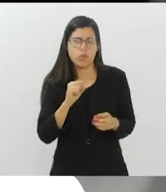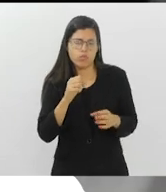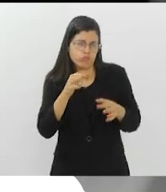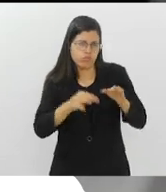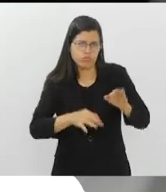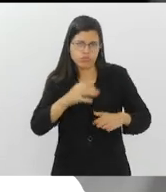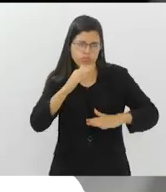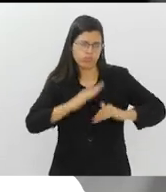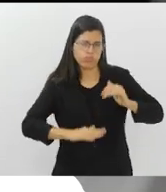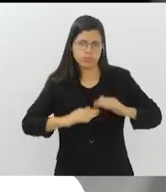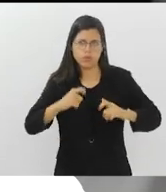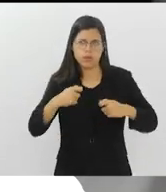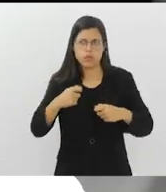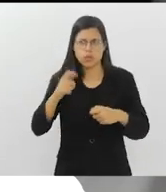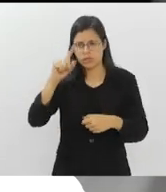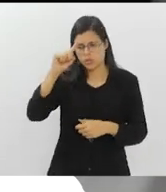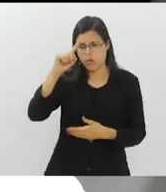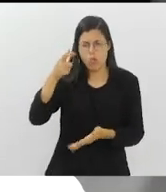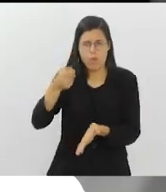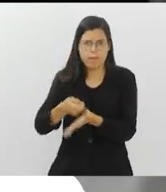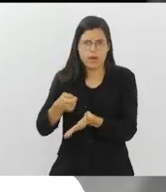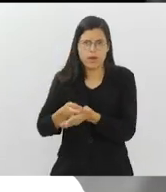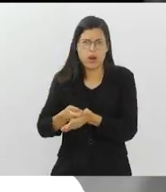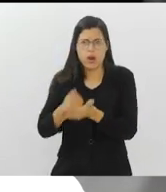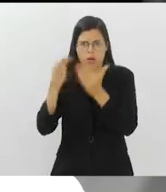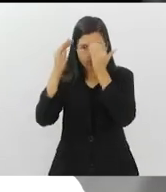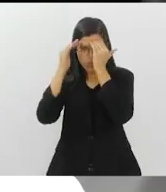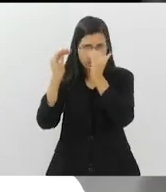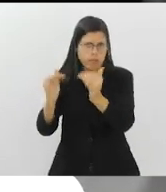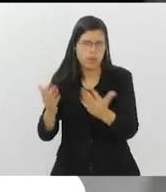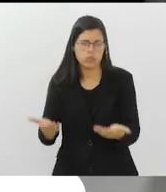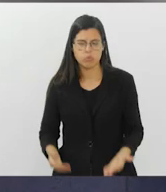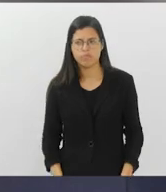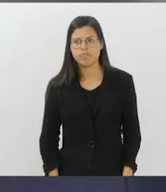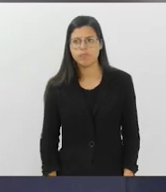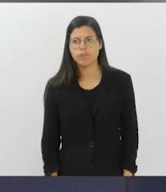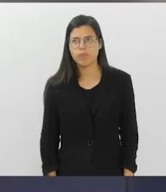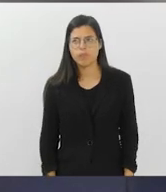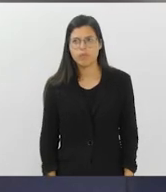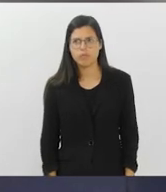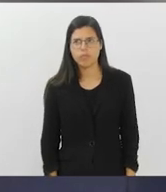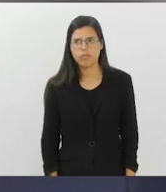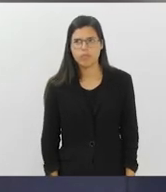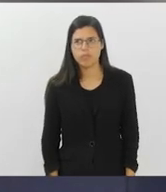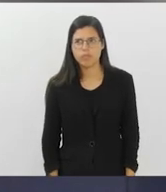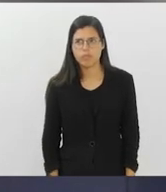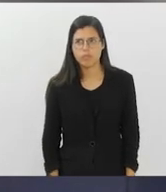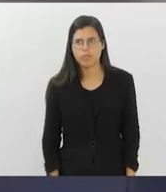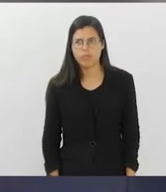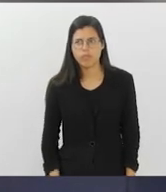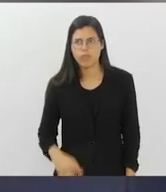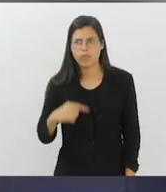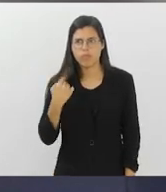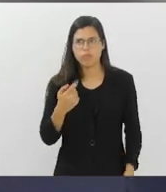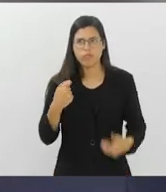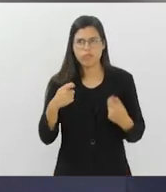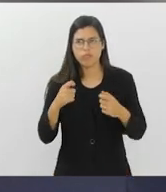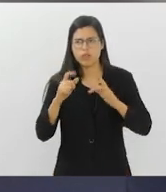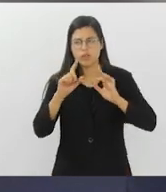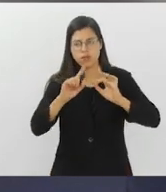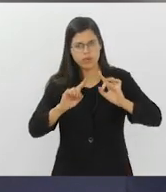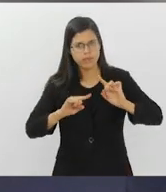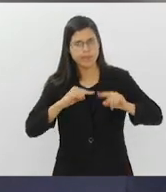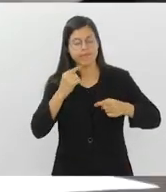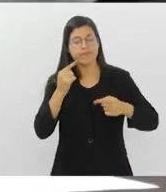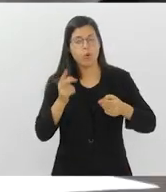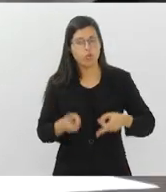haja o cumprimento e não a Agência Nacional de Saúde Suplementar. Obrigado. Doutor Paulo, agora nós precisamos avançar e ainda